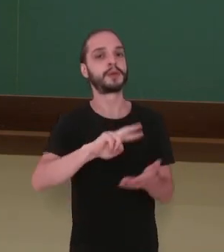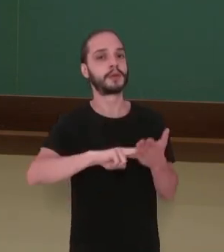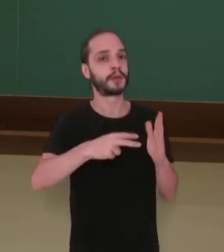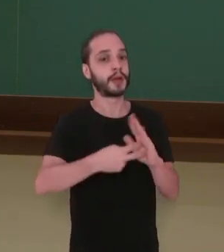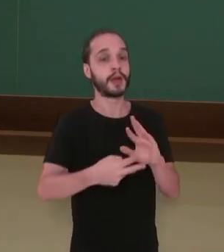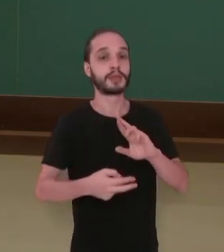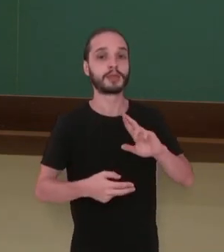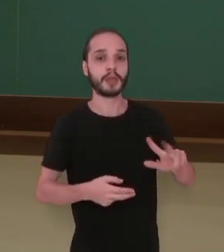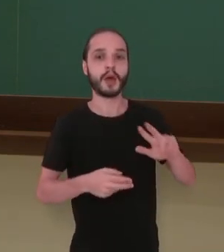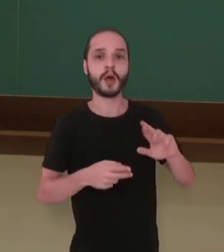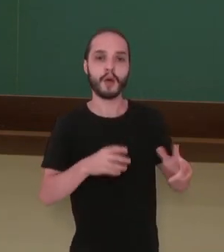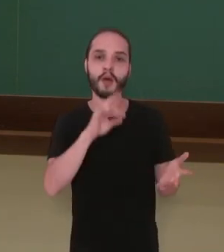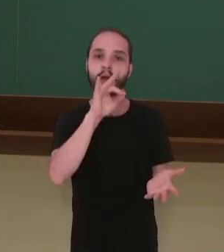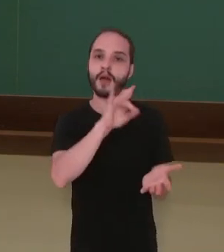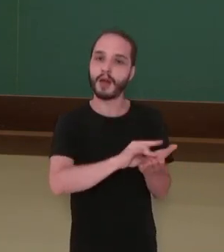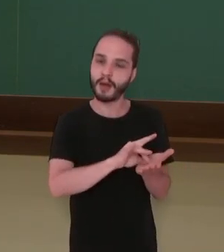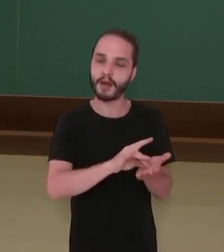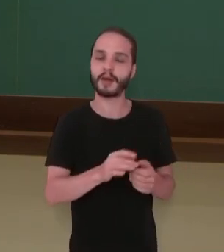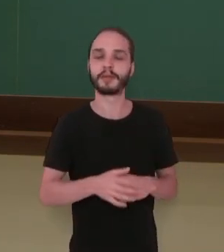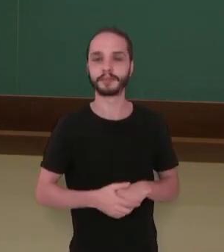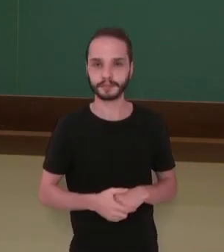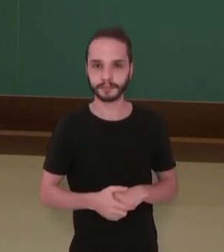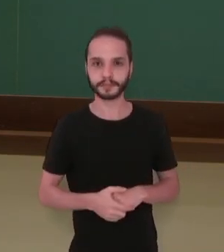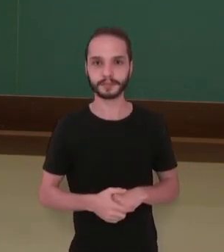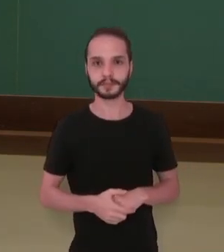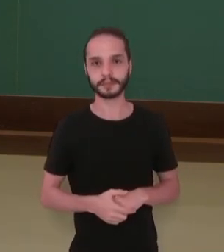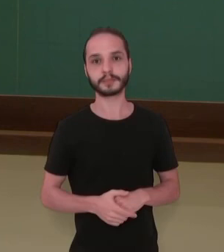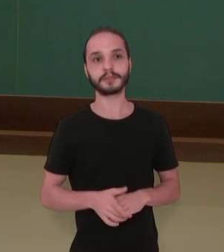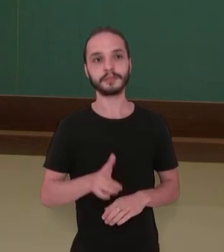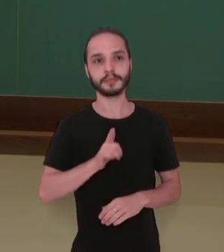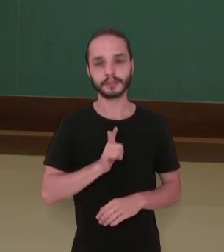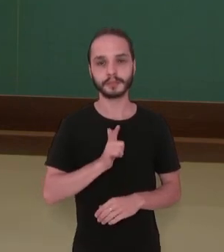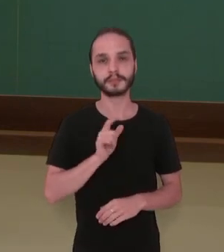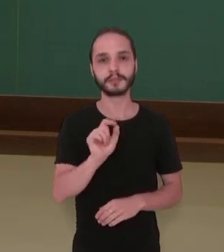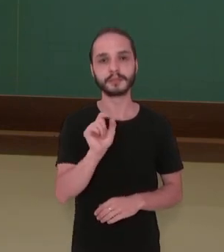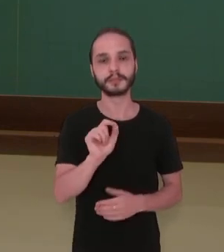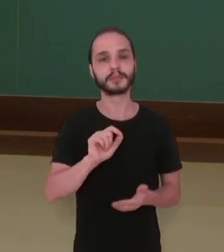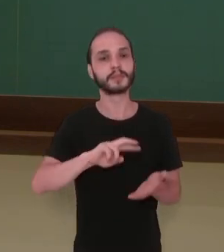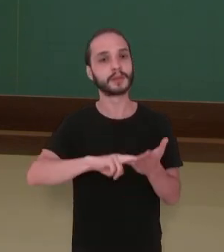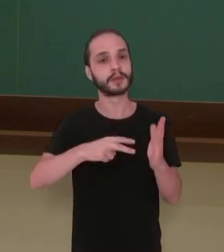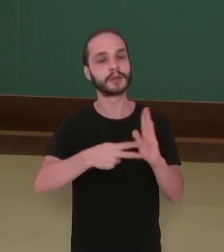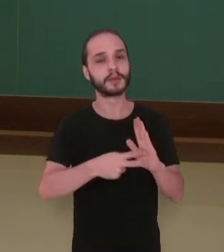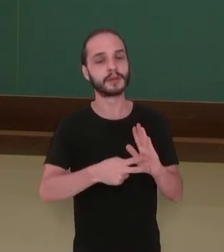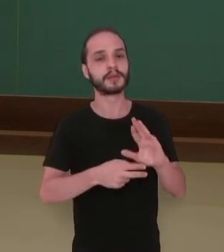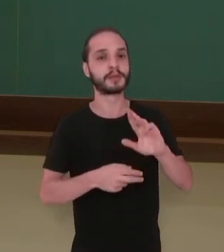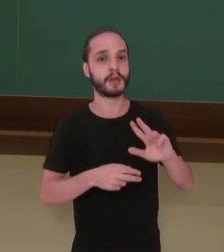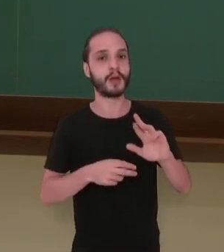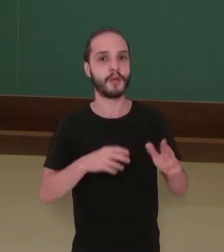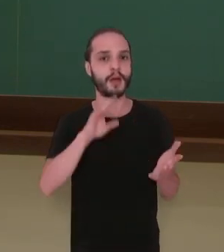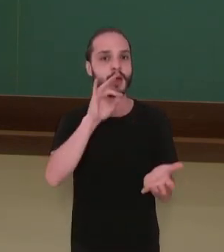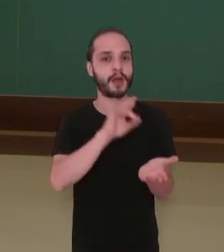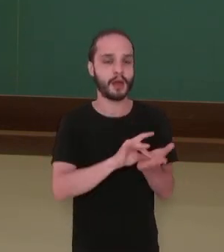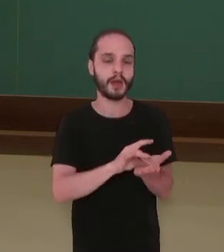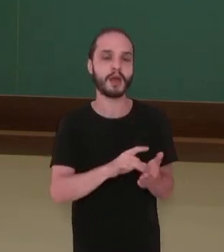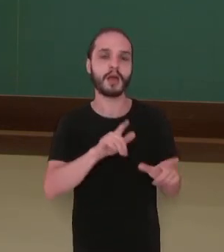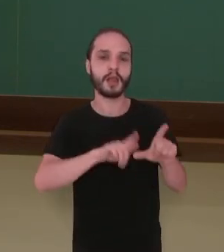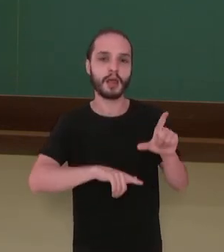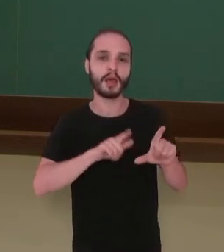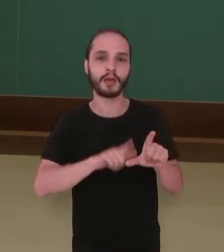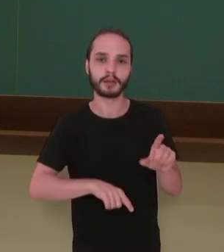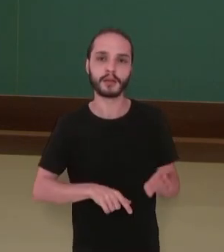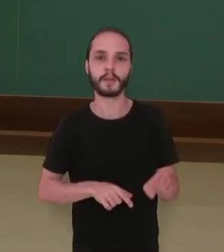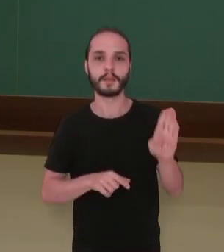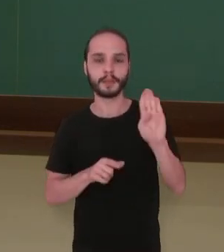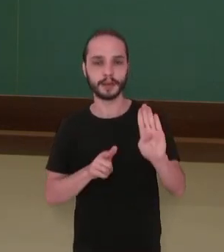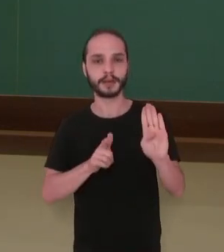sentido figurado, exatamente, está no sentido figurado, e nós temos aqui na letra B uma metonímia